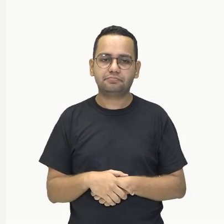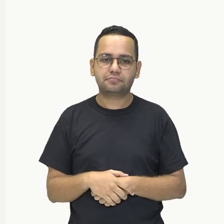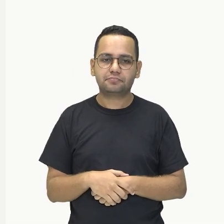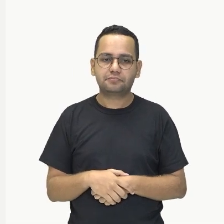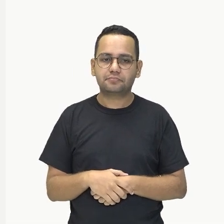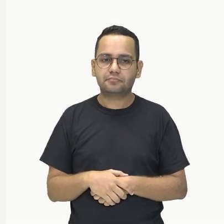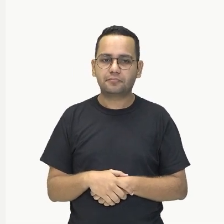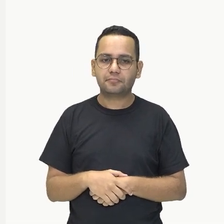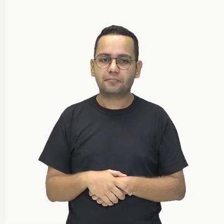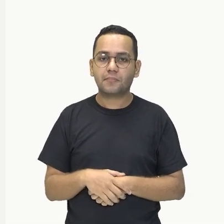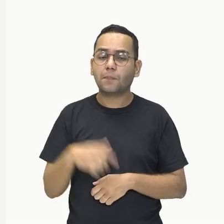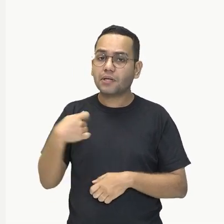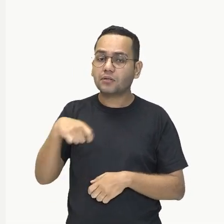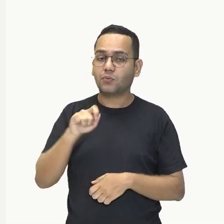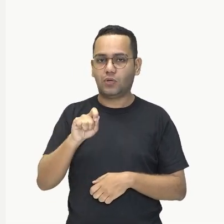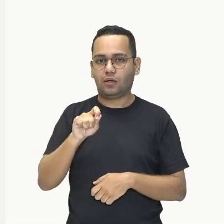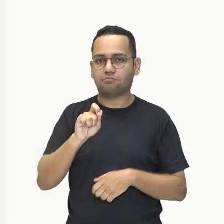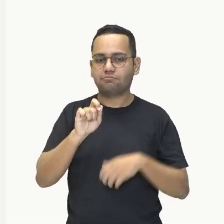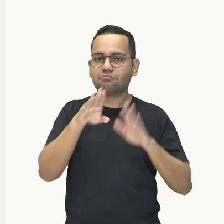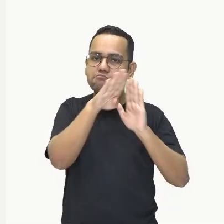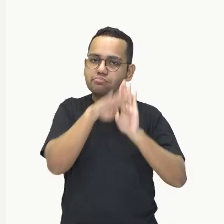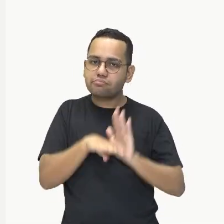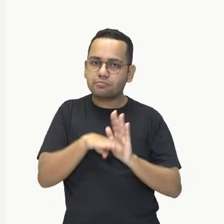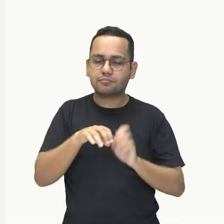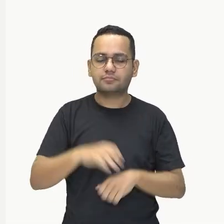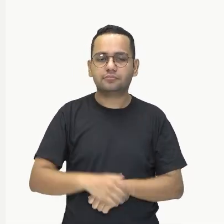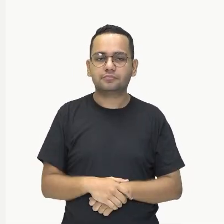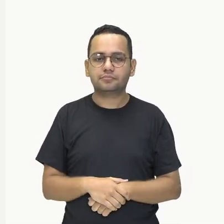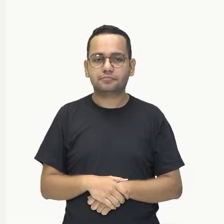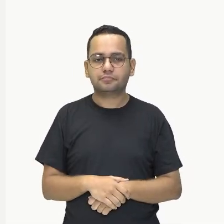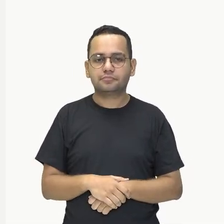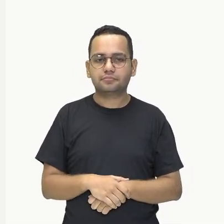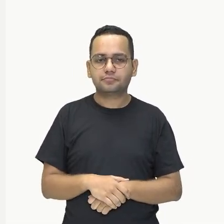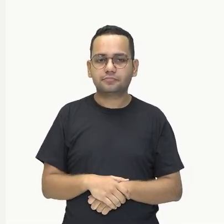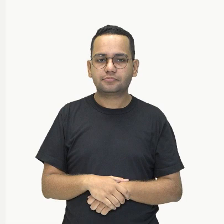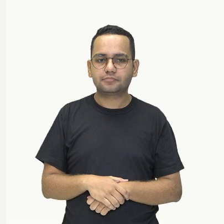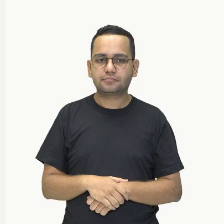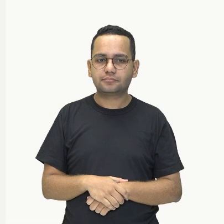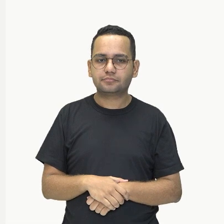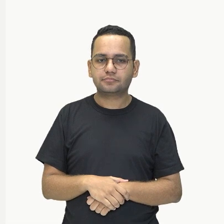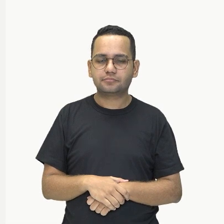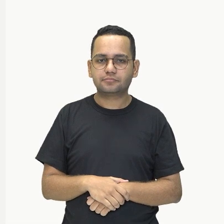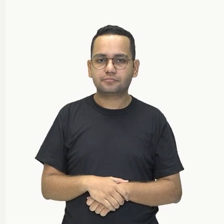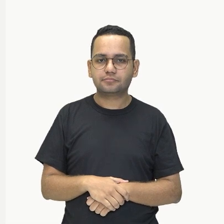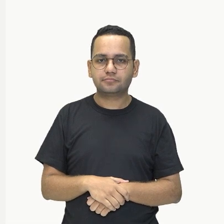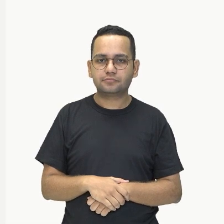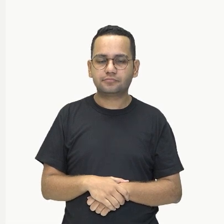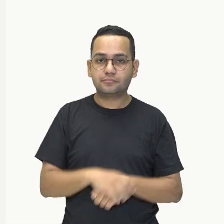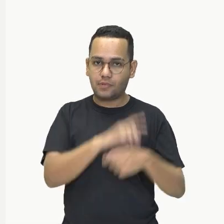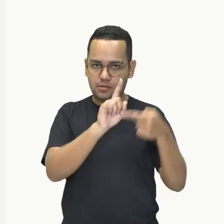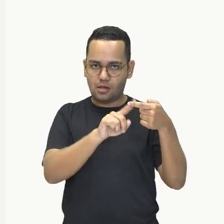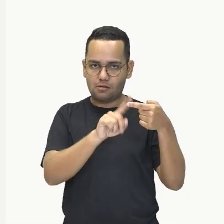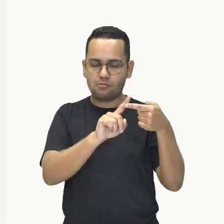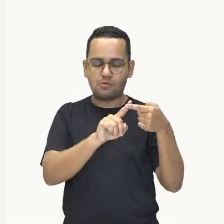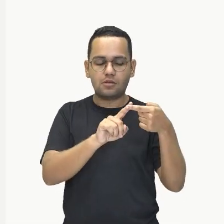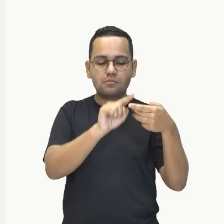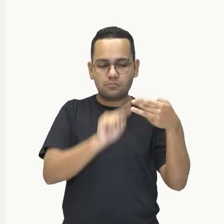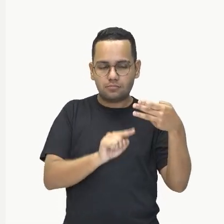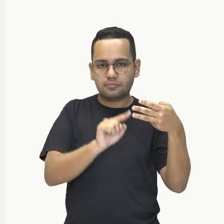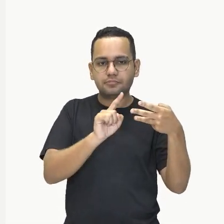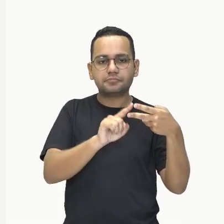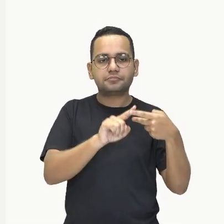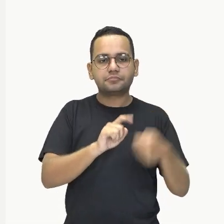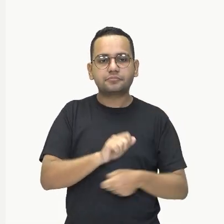fazer no passo a passo. Ó, meu primeiro termo, a ao cubo, b